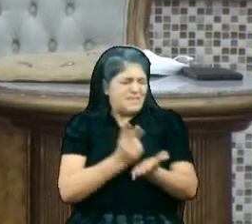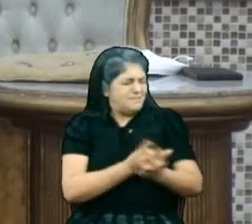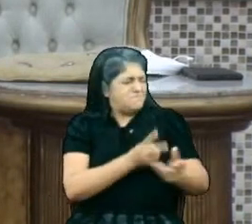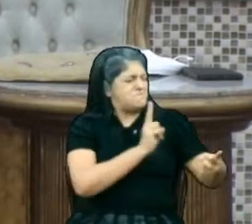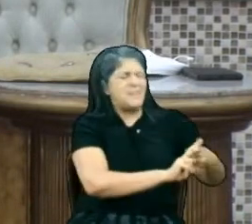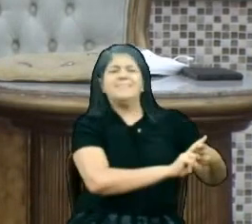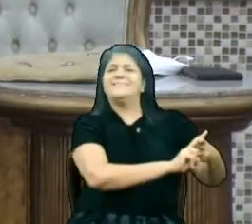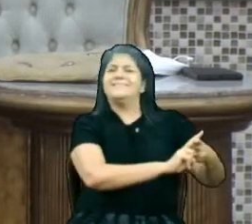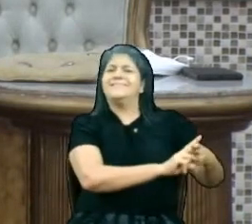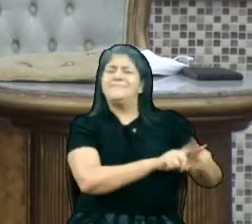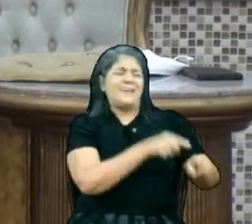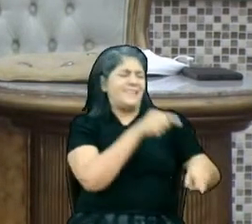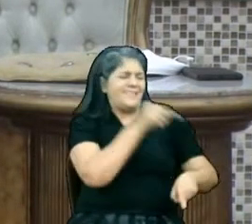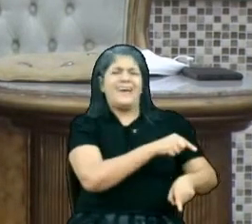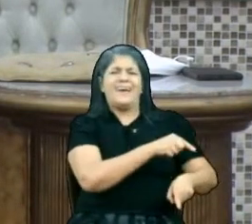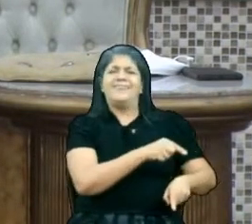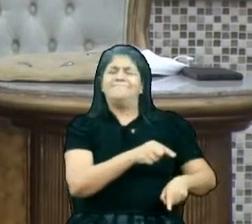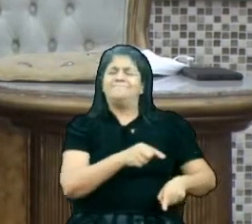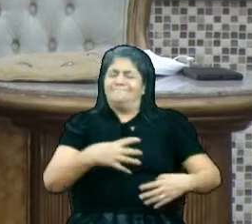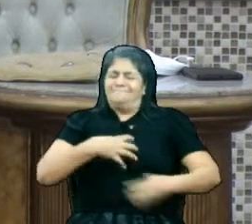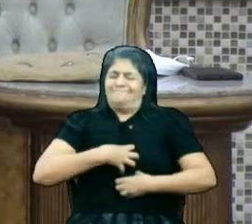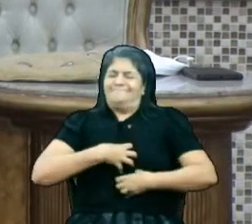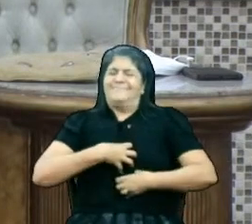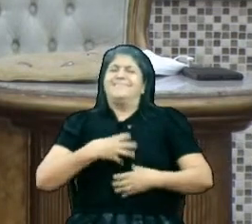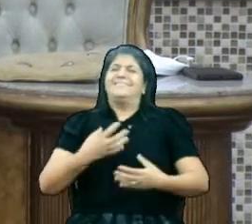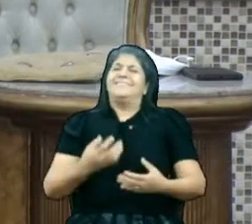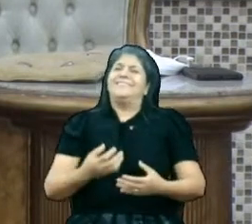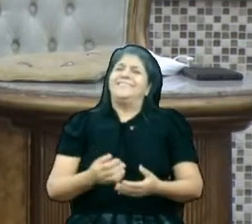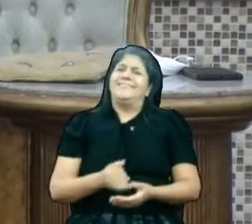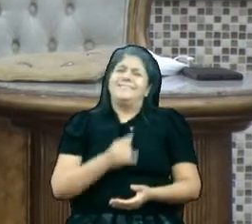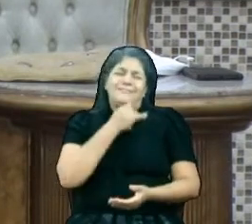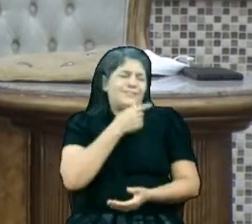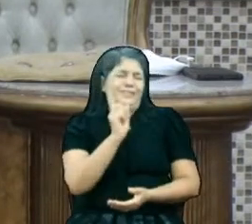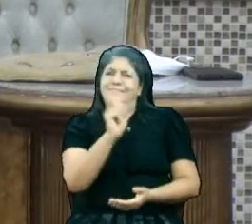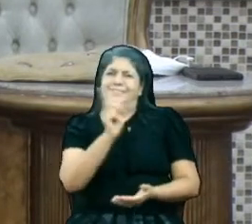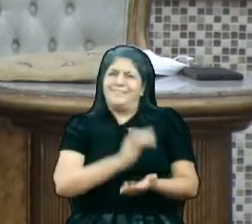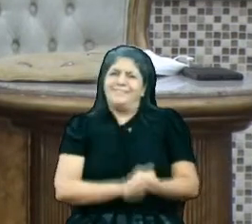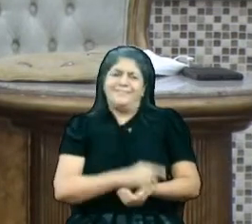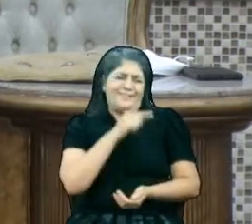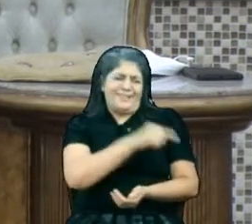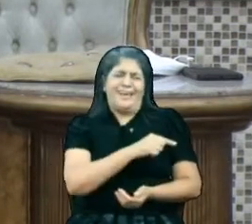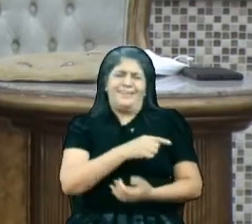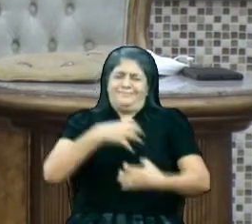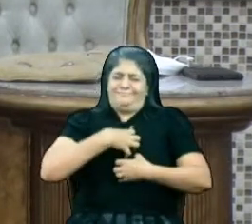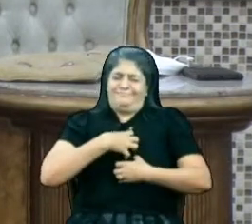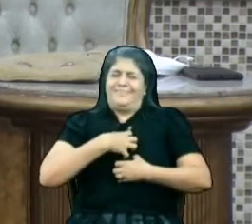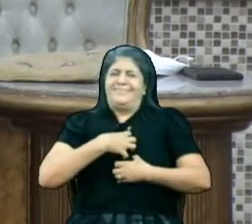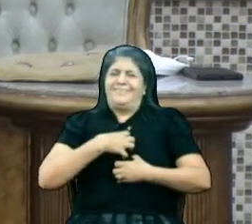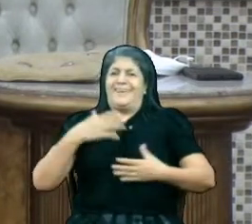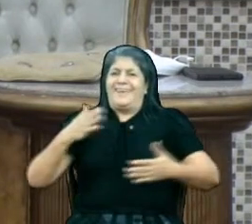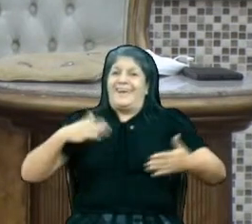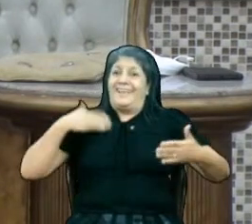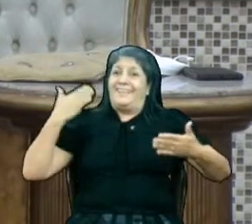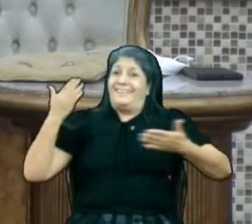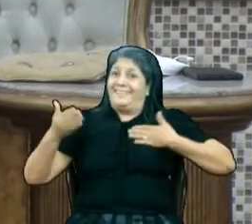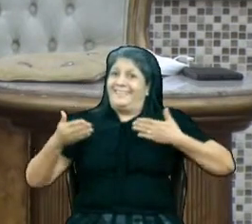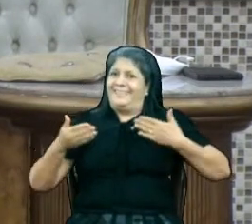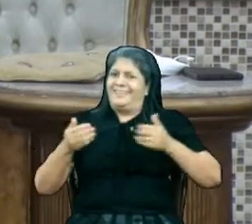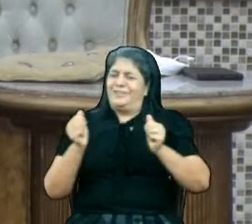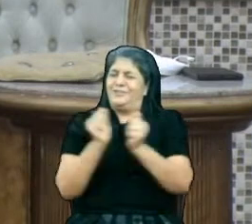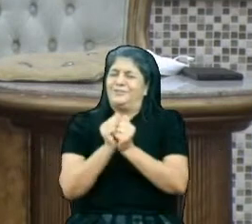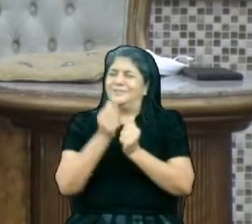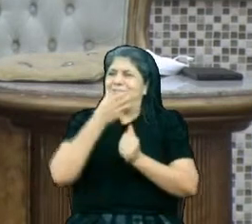E aí eu não te conforme o e a mulher não